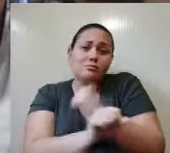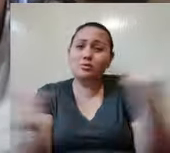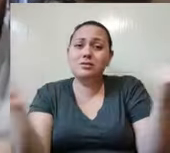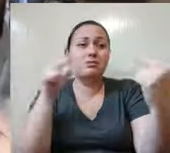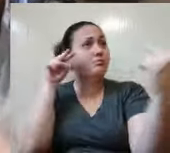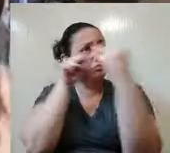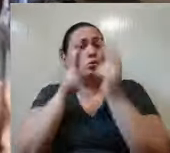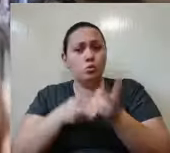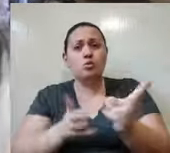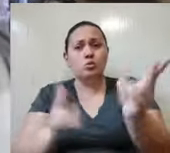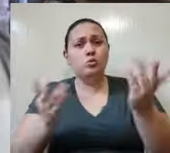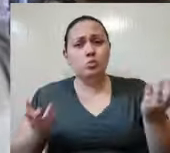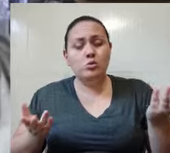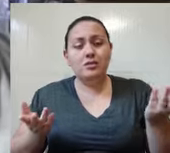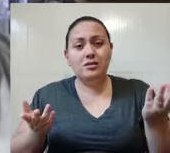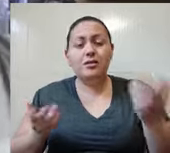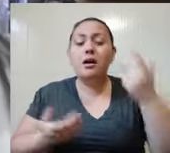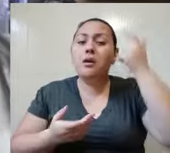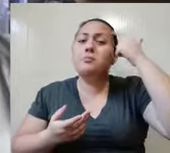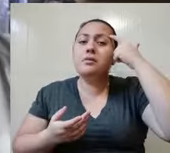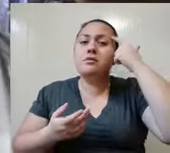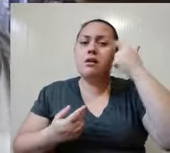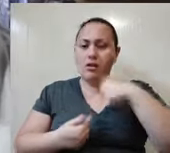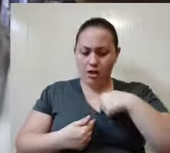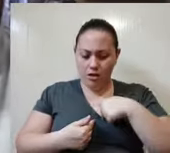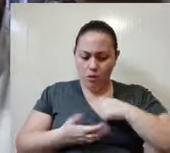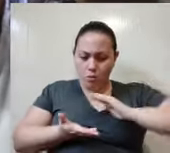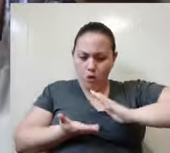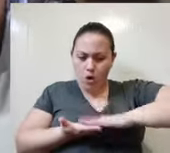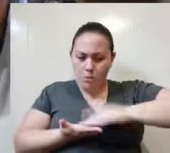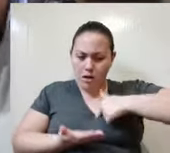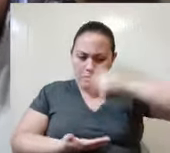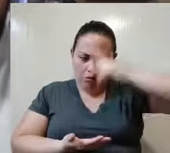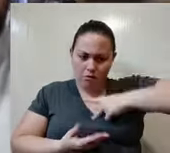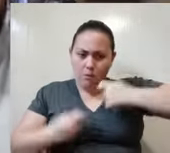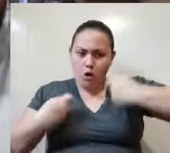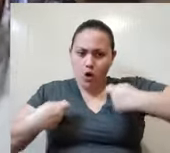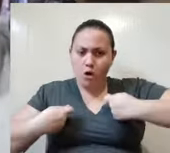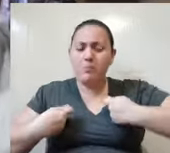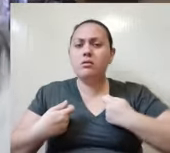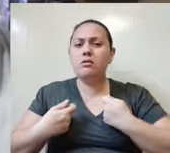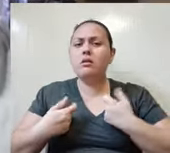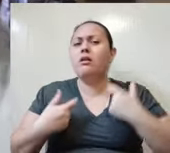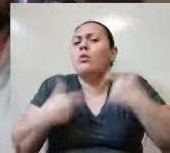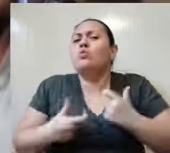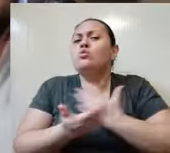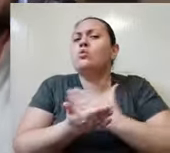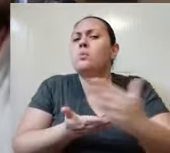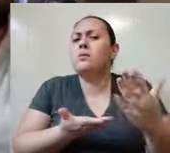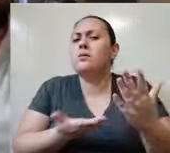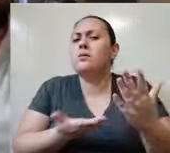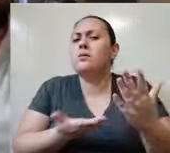de onde é que será que vem essa cobrança interna? Eu acho que isso é uma coisa que é legal a gente comentar, assim. Querendo ou não, a gente aprende a